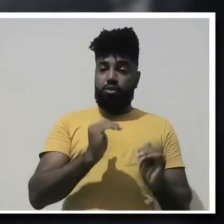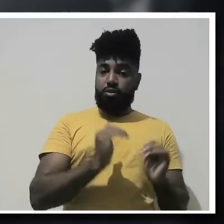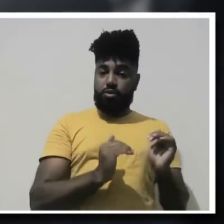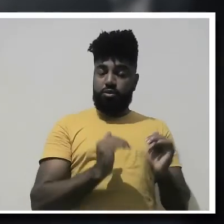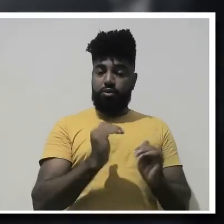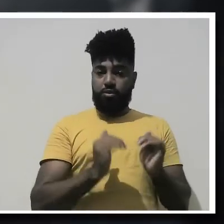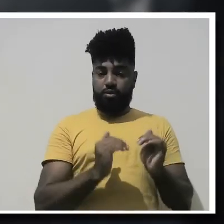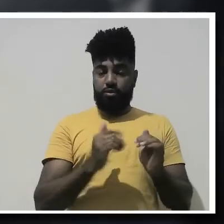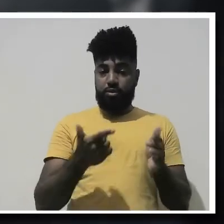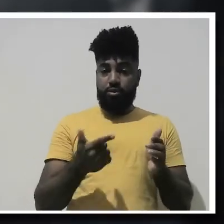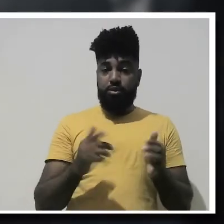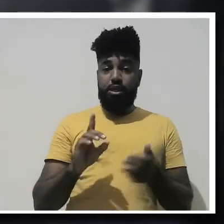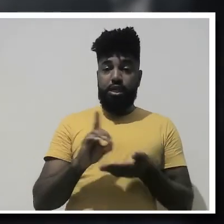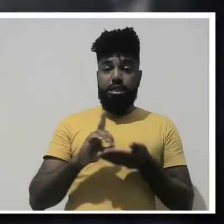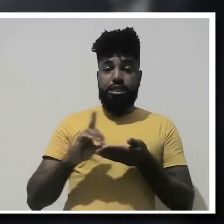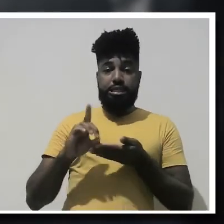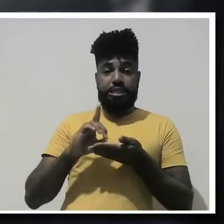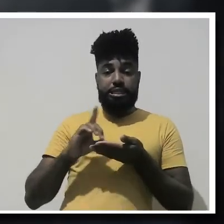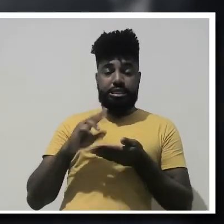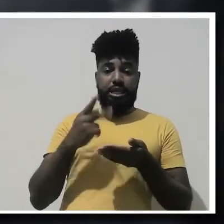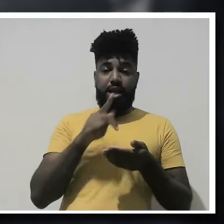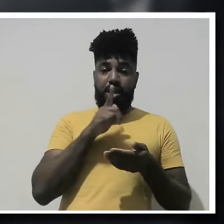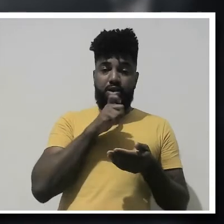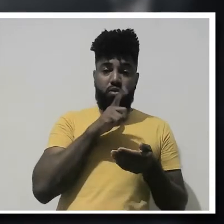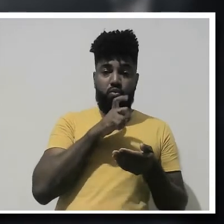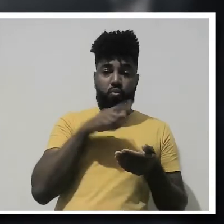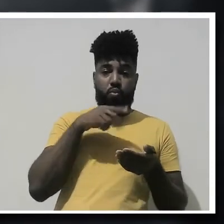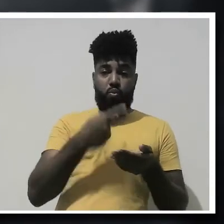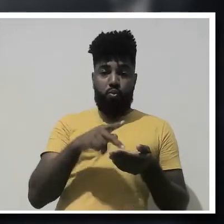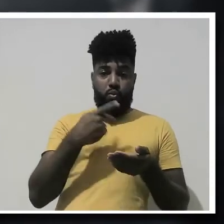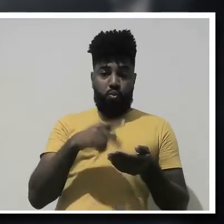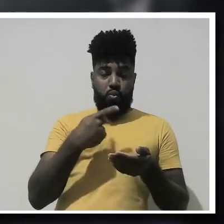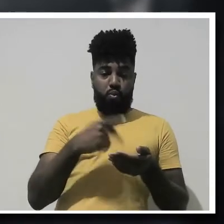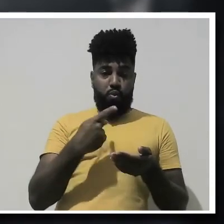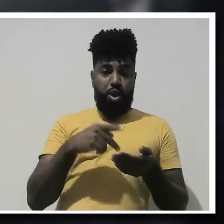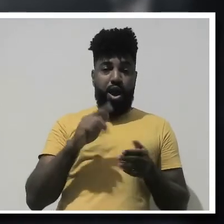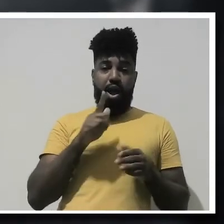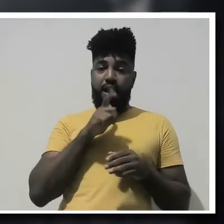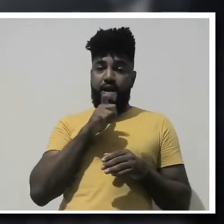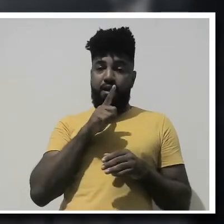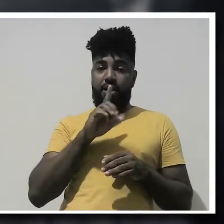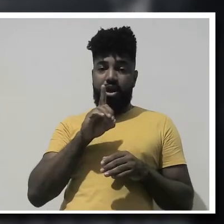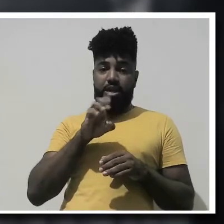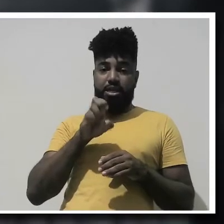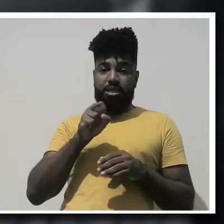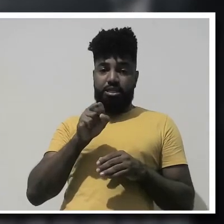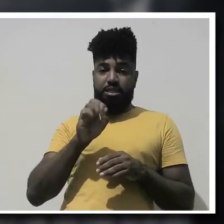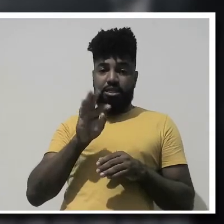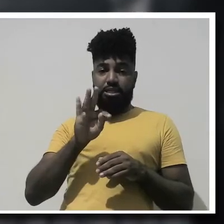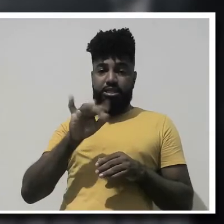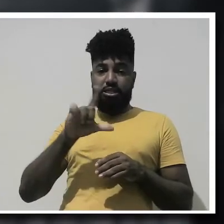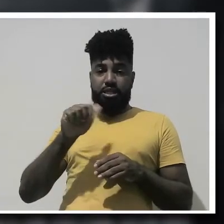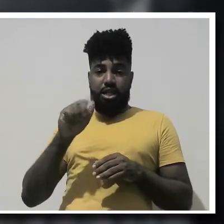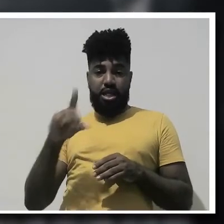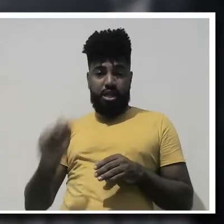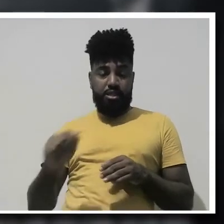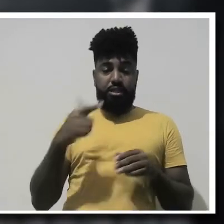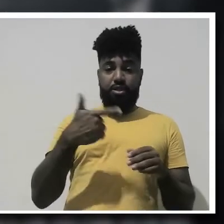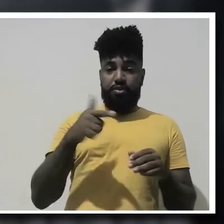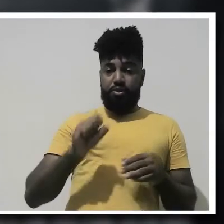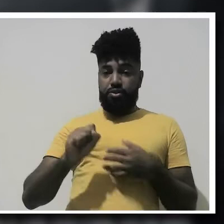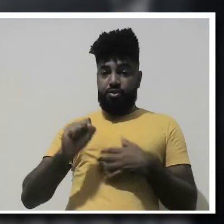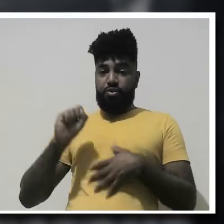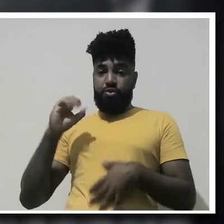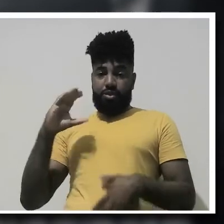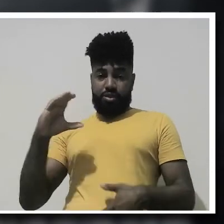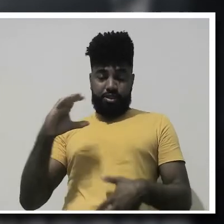isso, o primeiro passo aqui é a gente conferir a densidade da água pura, a água destilada, a 28 graus Celsius, que foi a temperatura que a gente